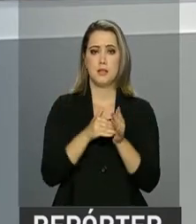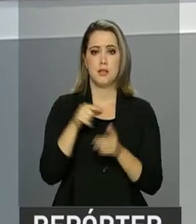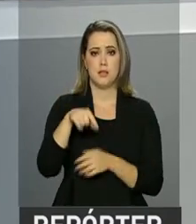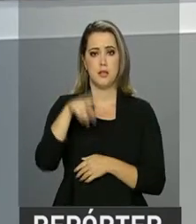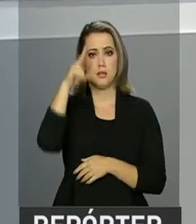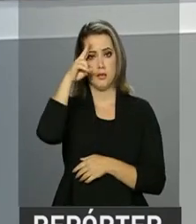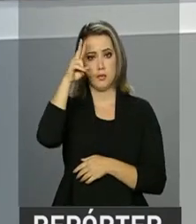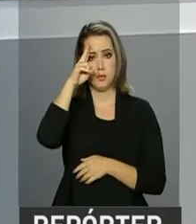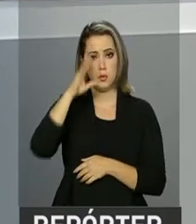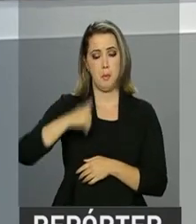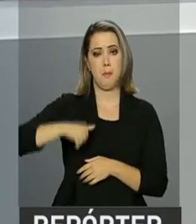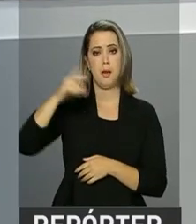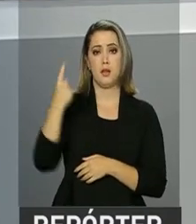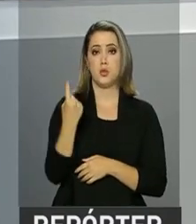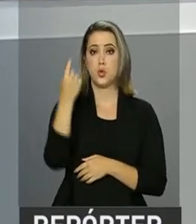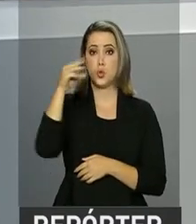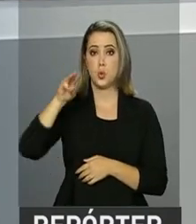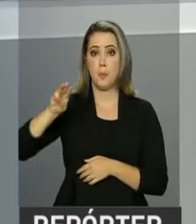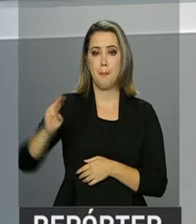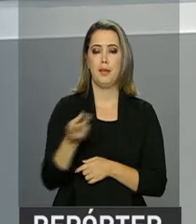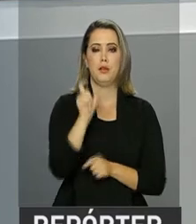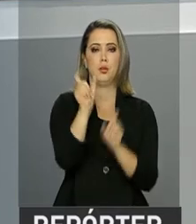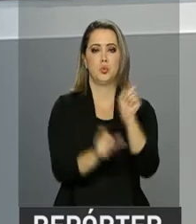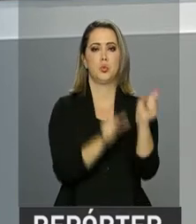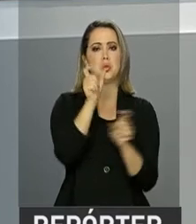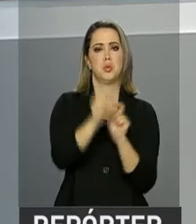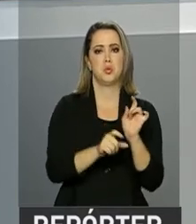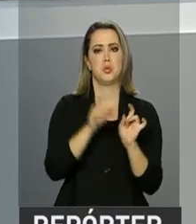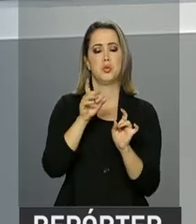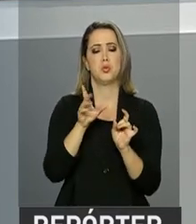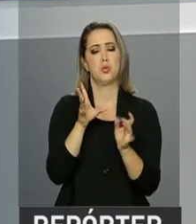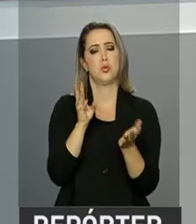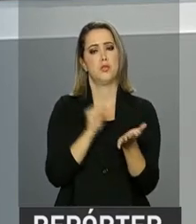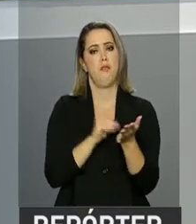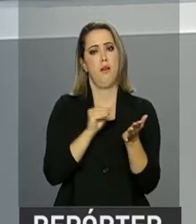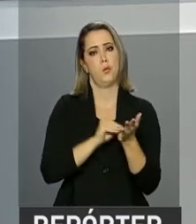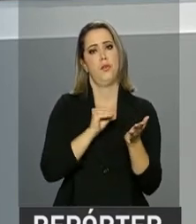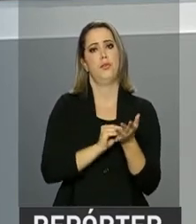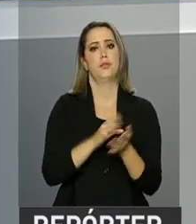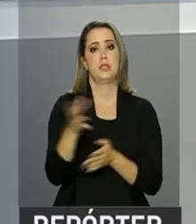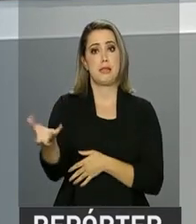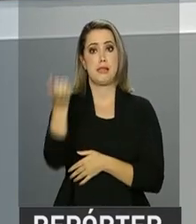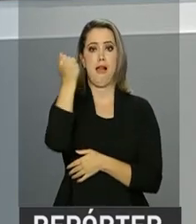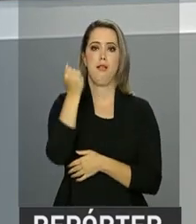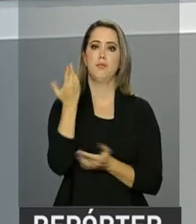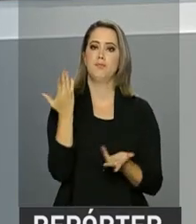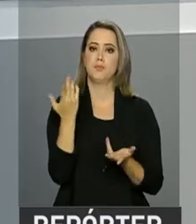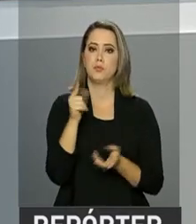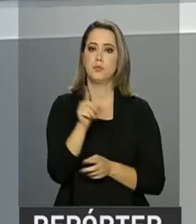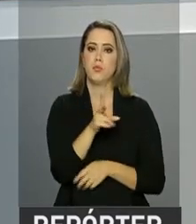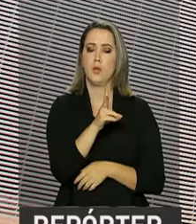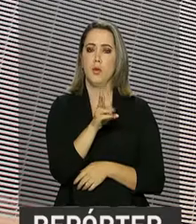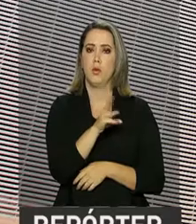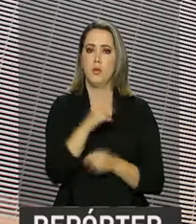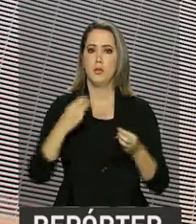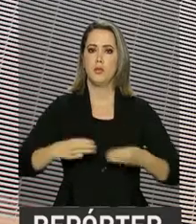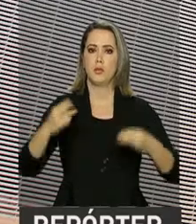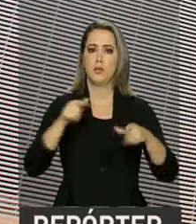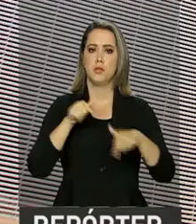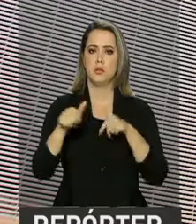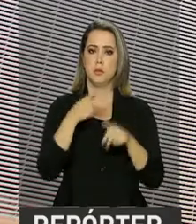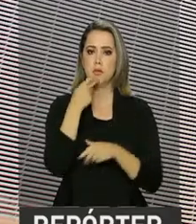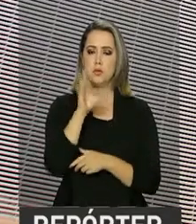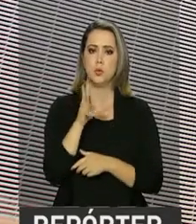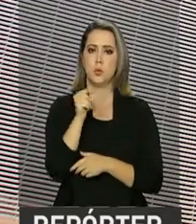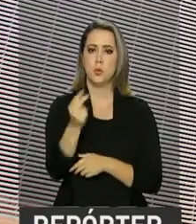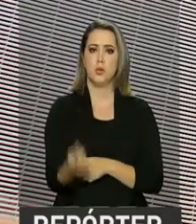segunda feira mais de 1 milhão e 800 mil trabalhadores ainda não retiraram o benefício segundo o ministério do trabalho o total